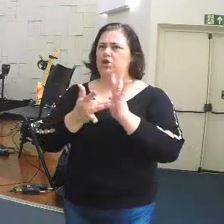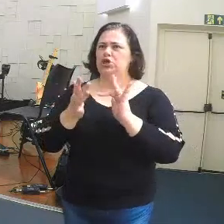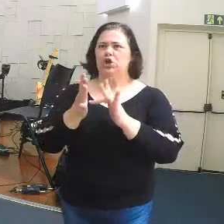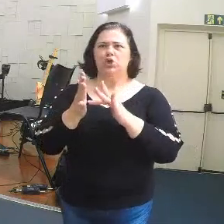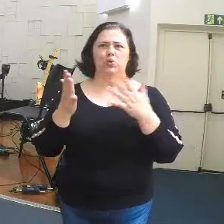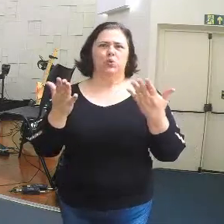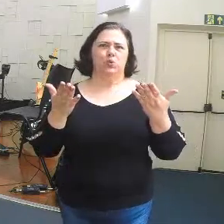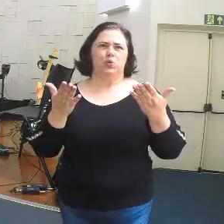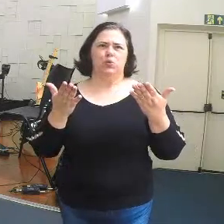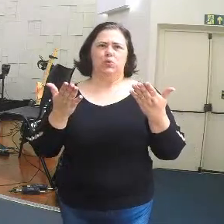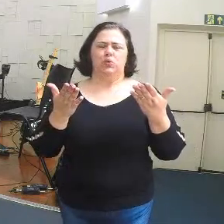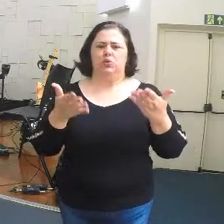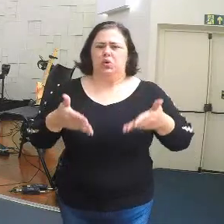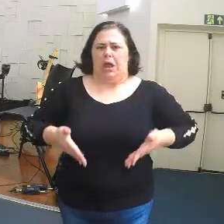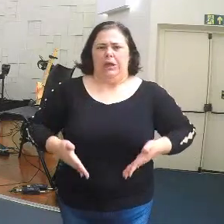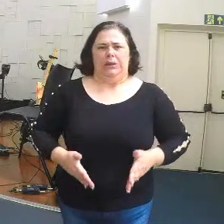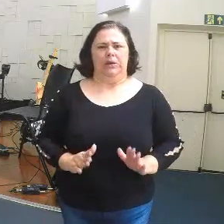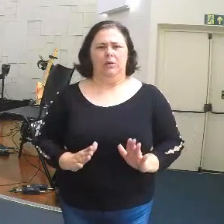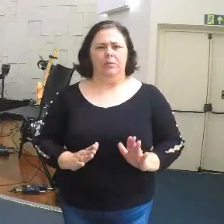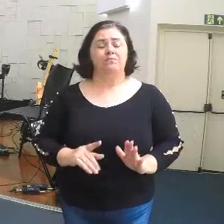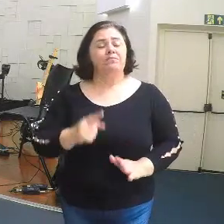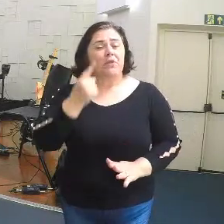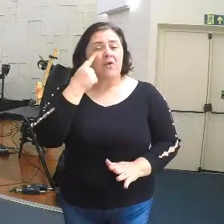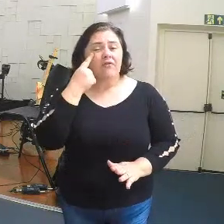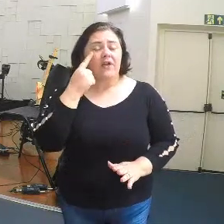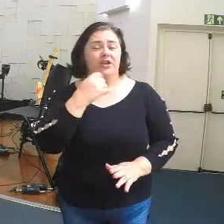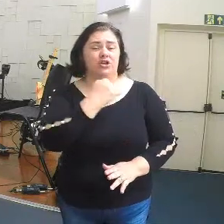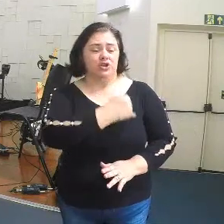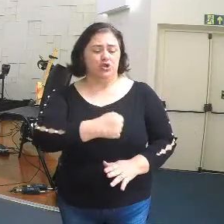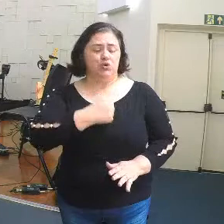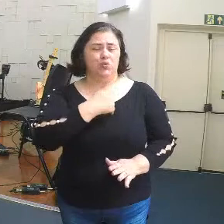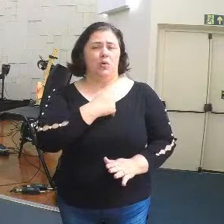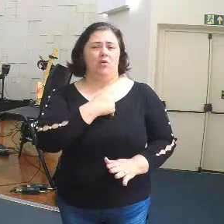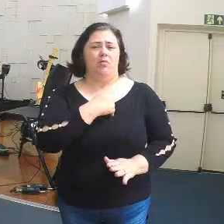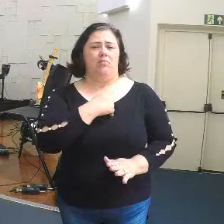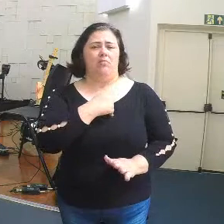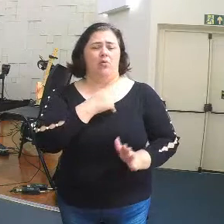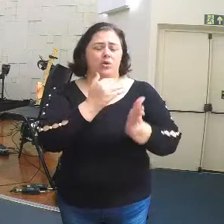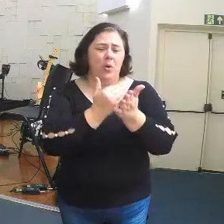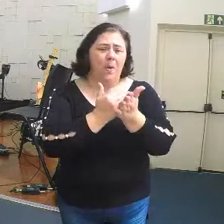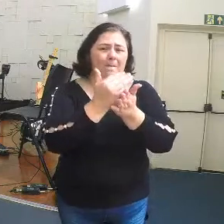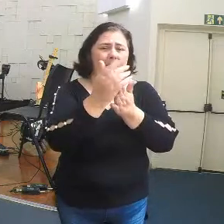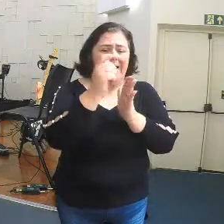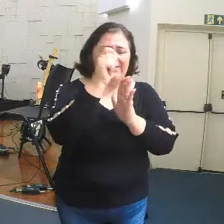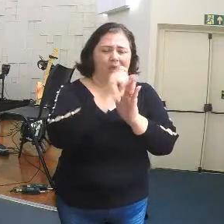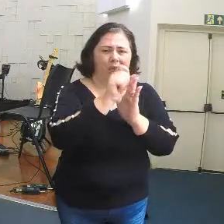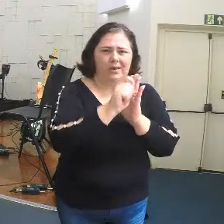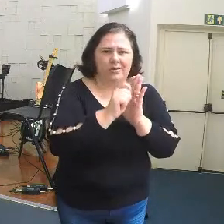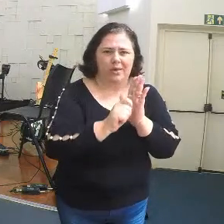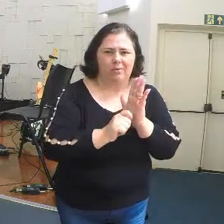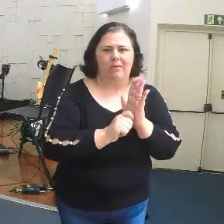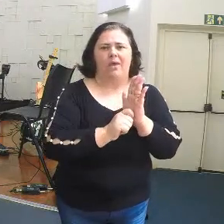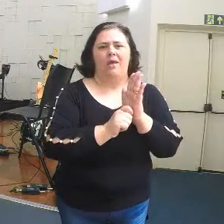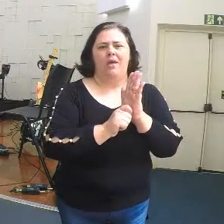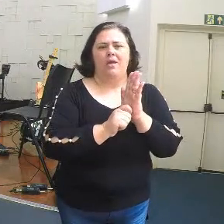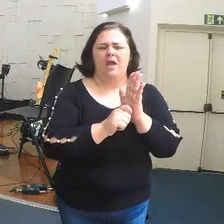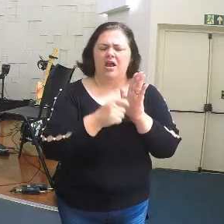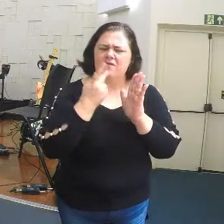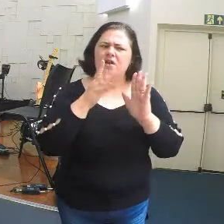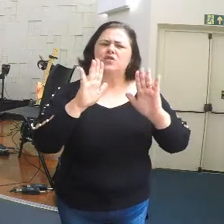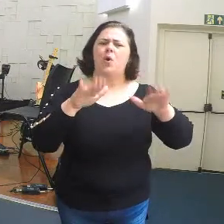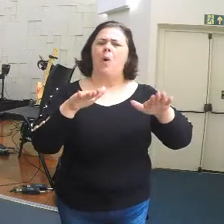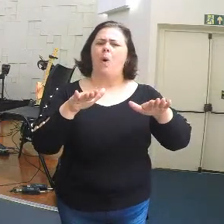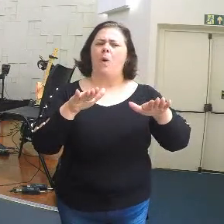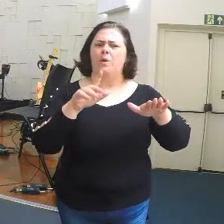dessa carta, ele já começa, diferentemente de outras epístolas, com a defesa dessa doutrina. 1 de